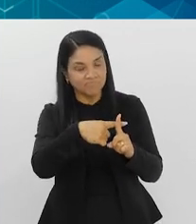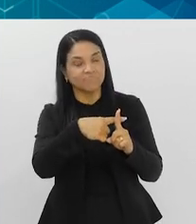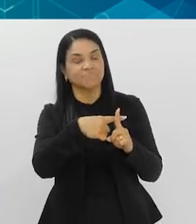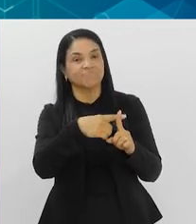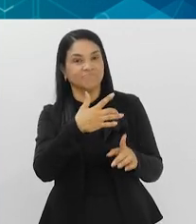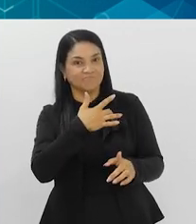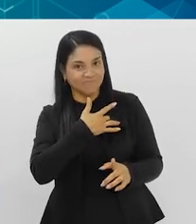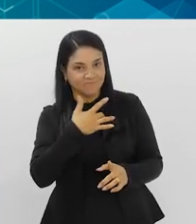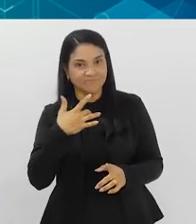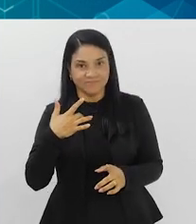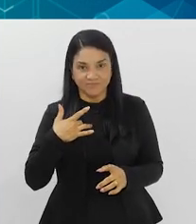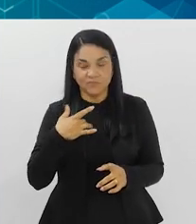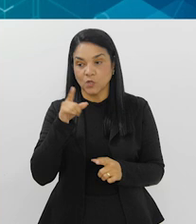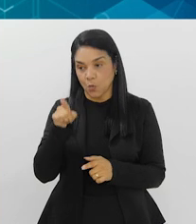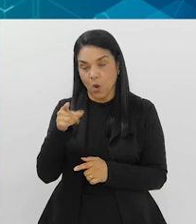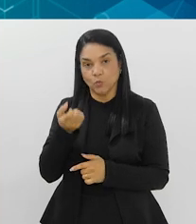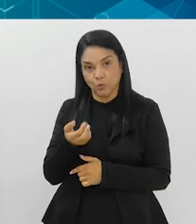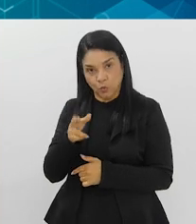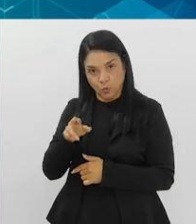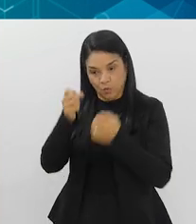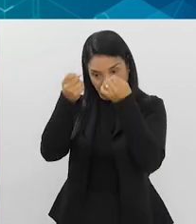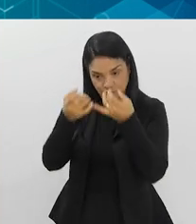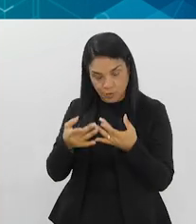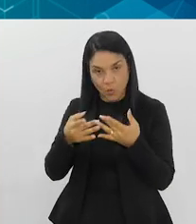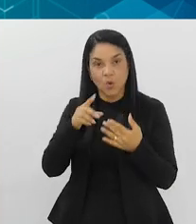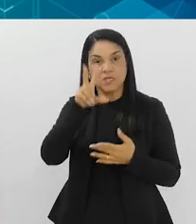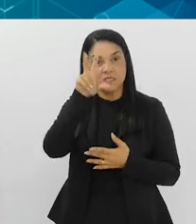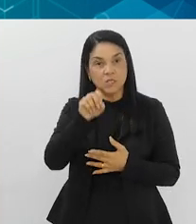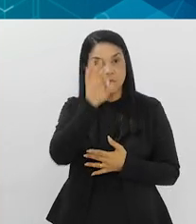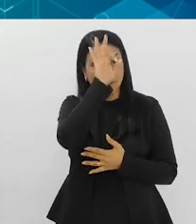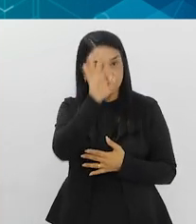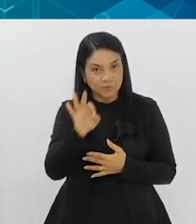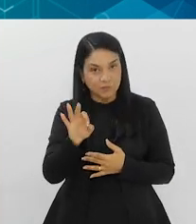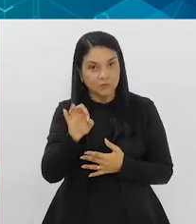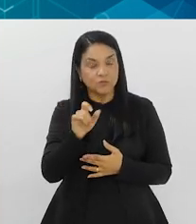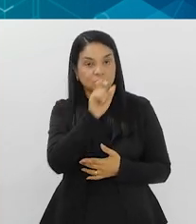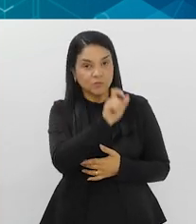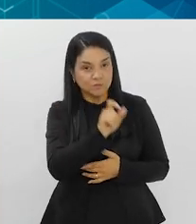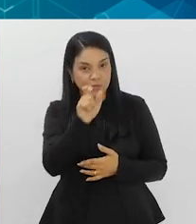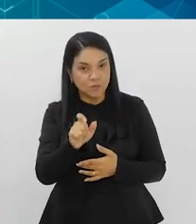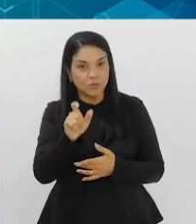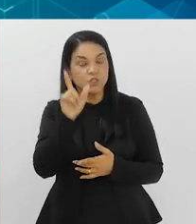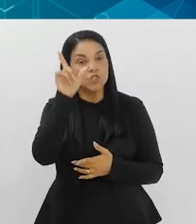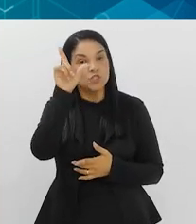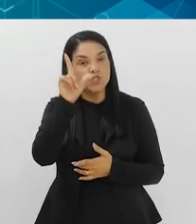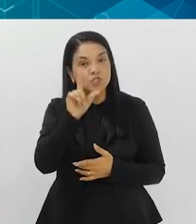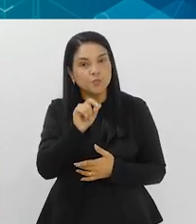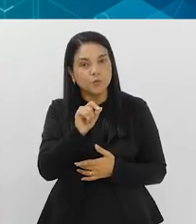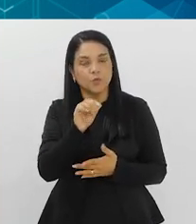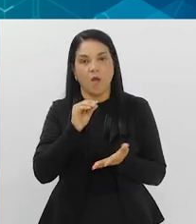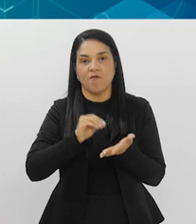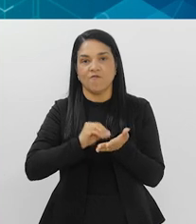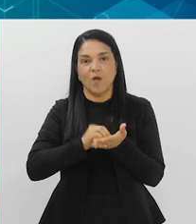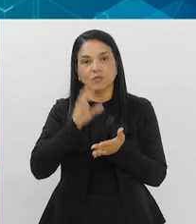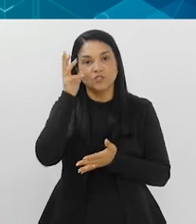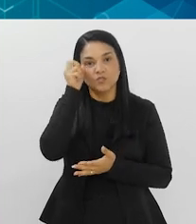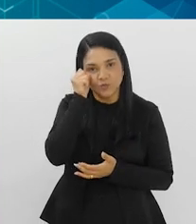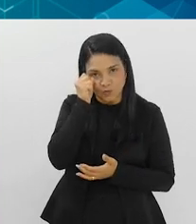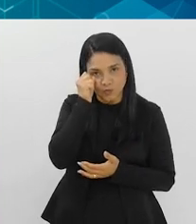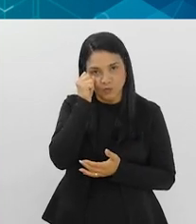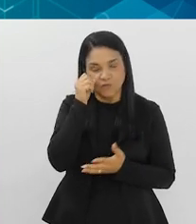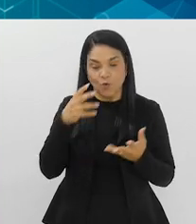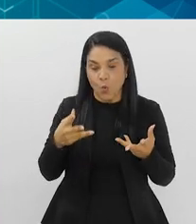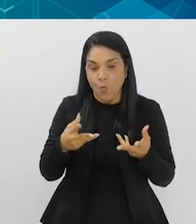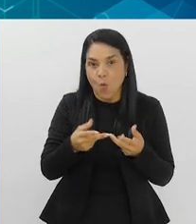impacto na saúde. Assim como o doutor mencionou, 50% de pessoas reduziram a insônia e outros problemas de